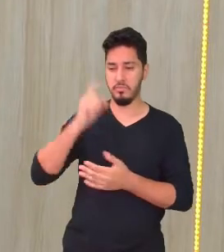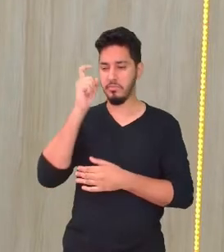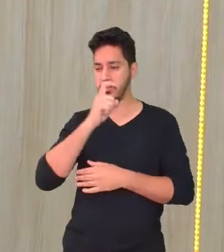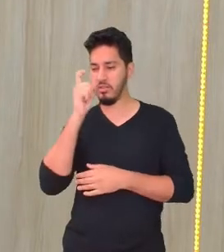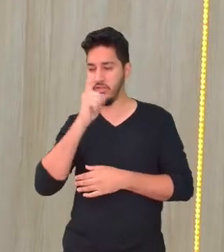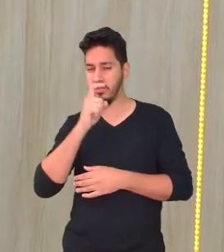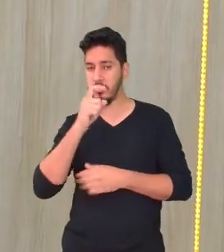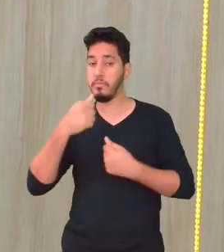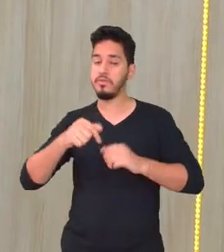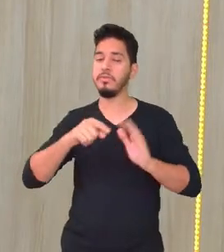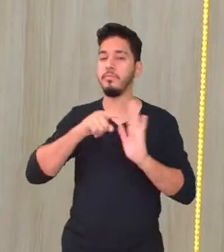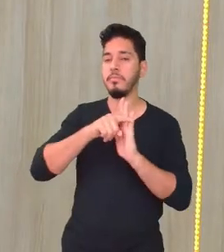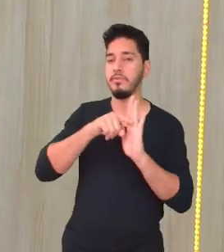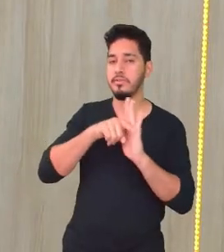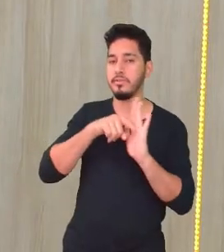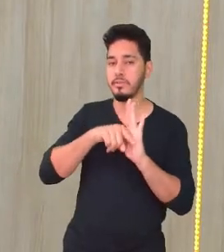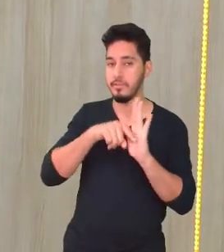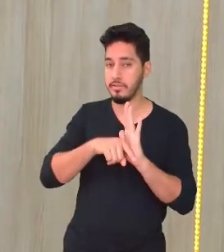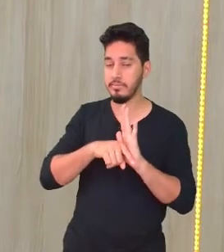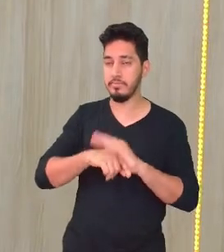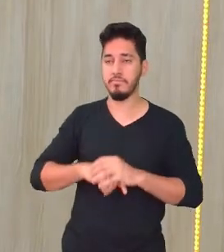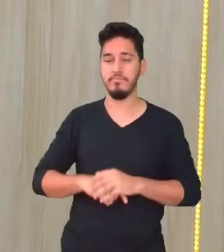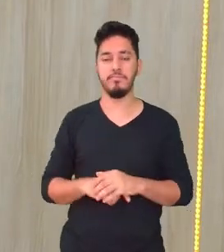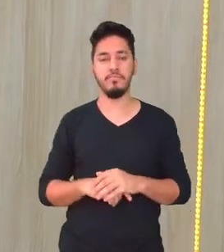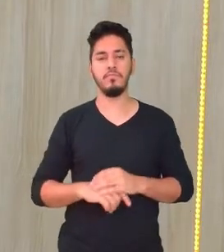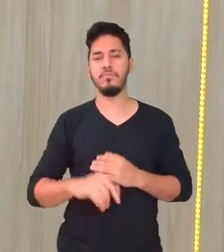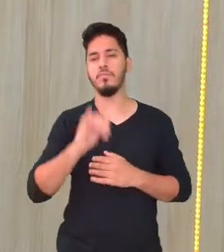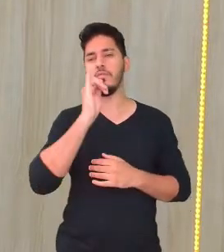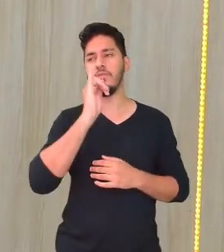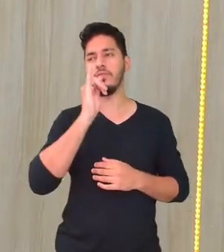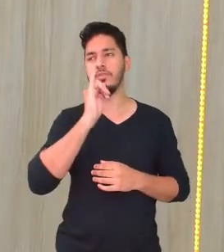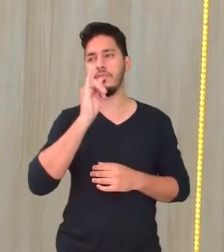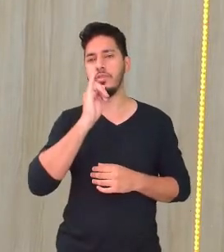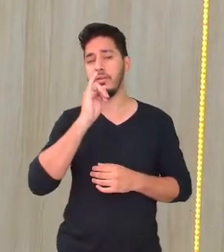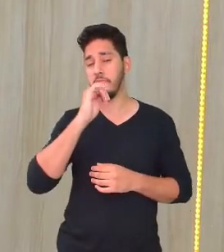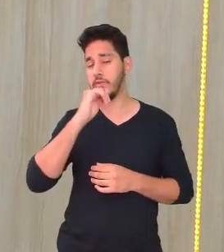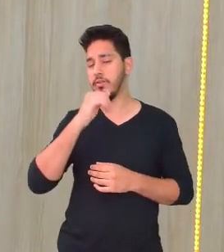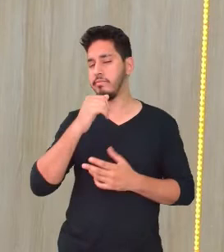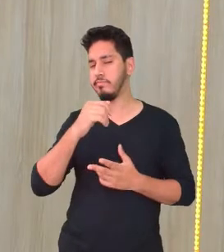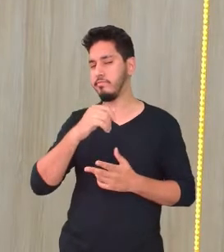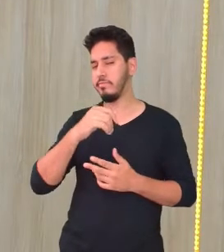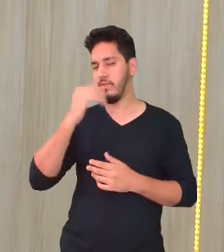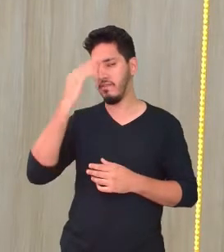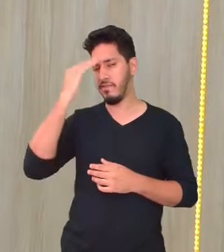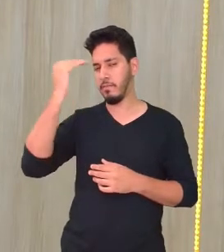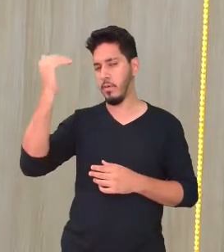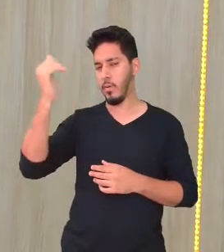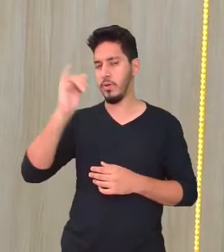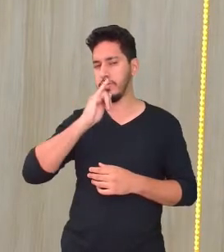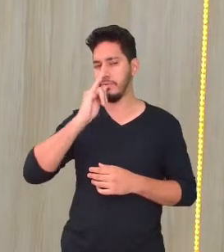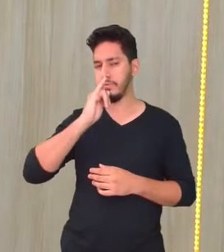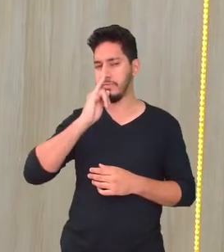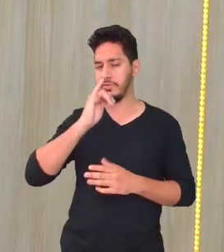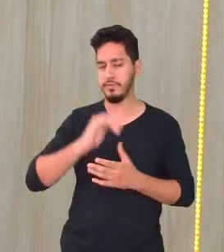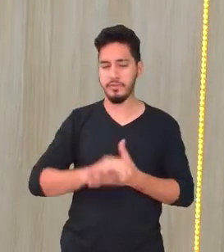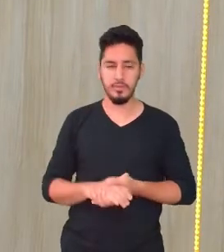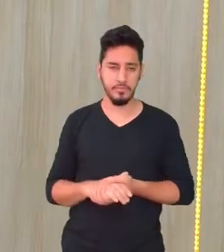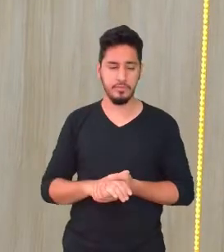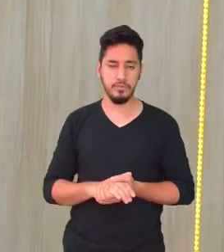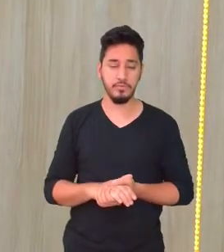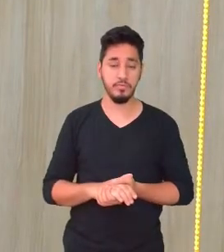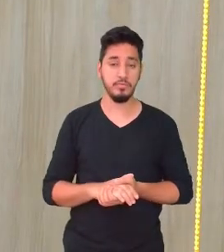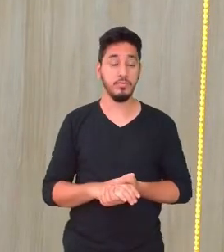pesquisas. Aí, ó, vamos pegar um exemplo bem popular, certo? Um exemplo bem popular